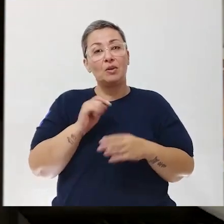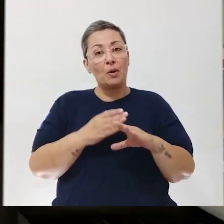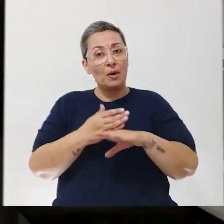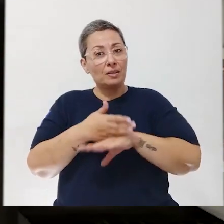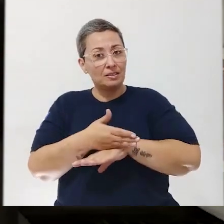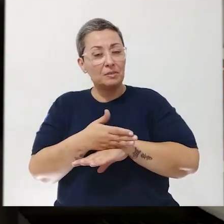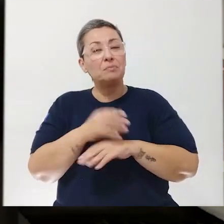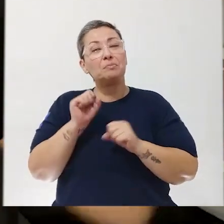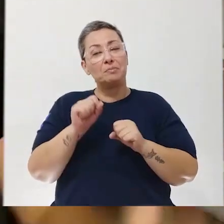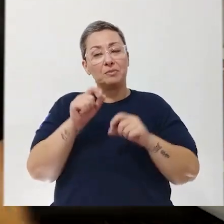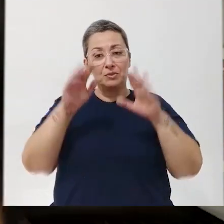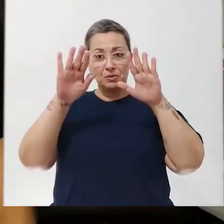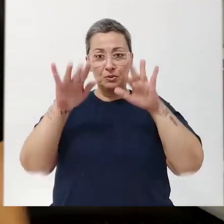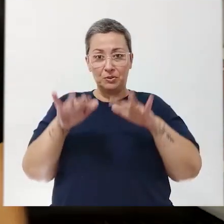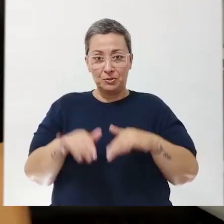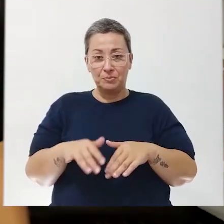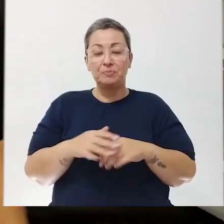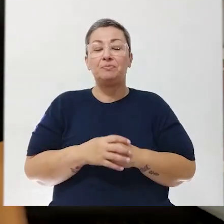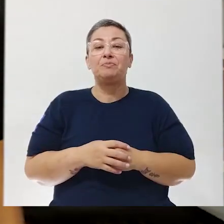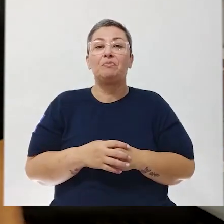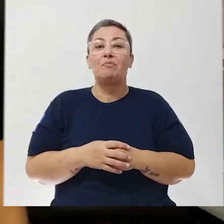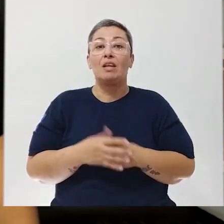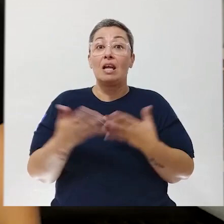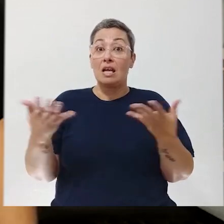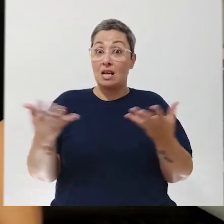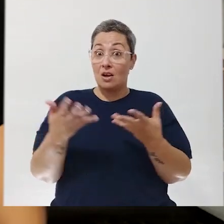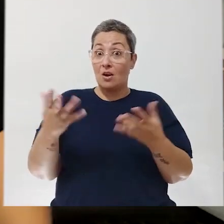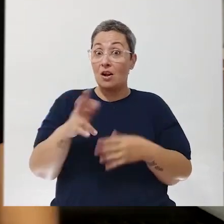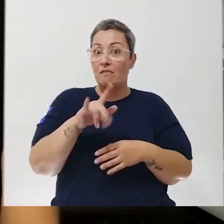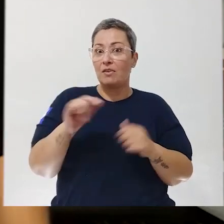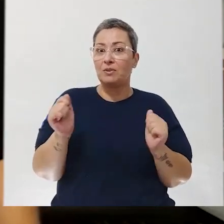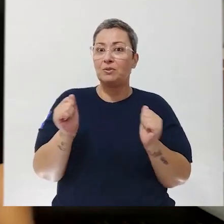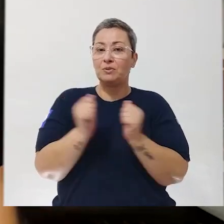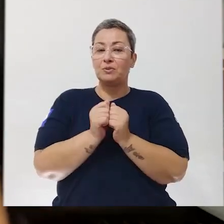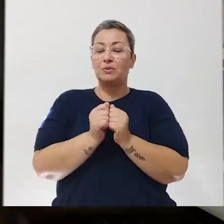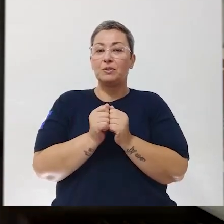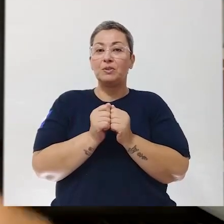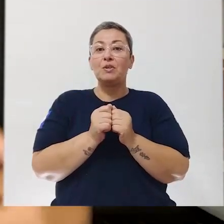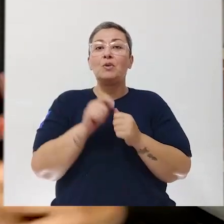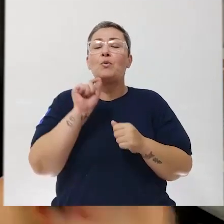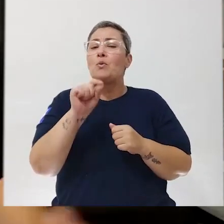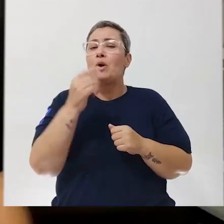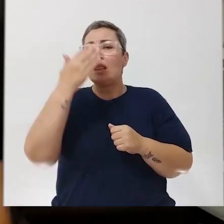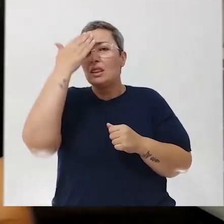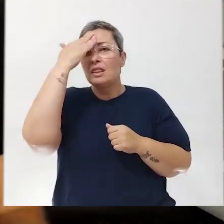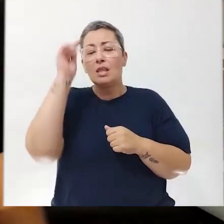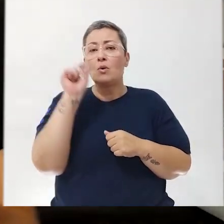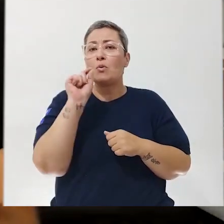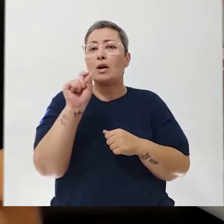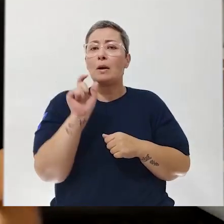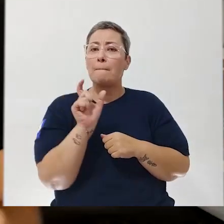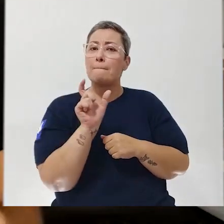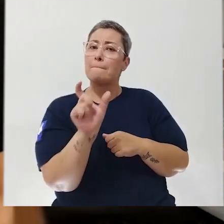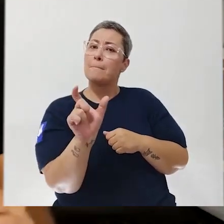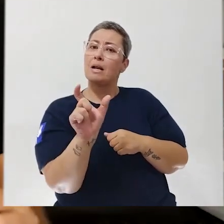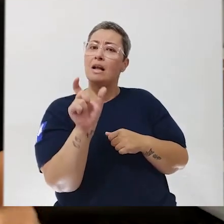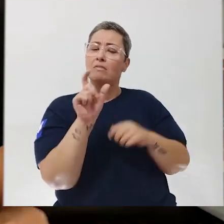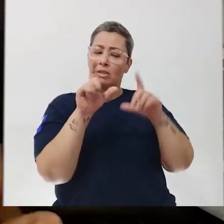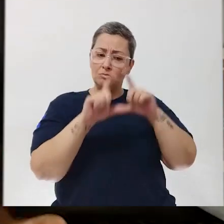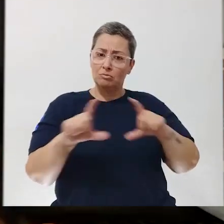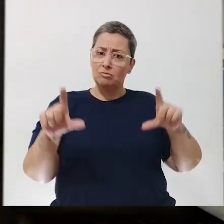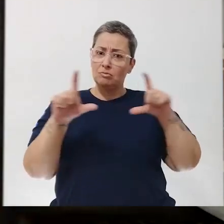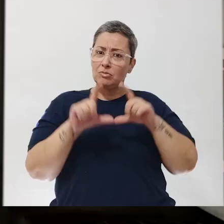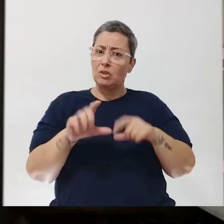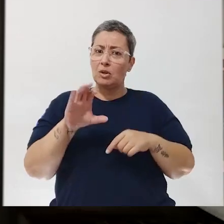Só acessar, vocês vão conseguir ver o cordel inteiro, bem legal. Agora a gente vai juntas, entender o que algumas palavras